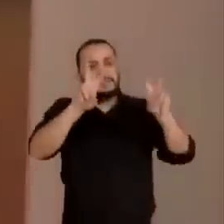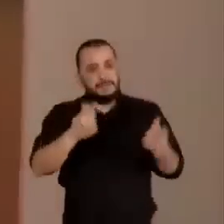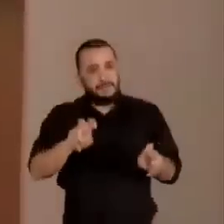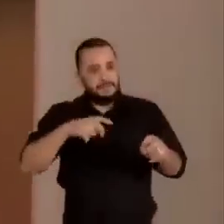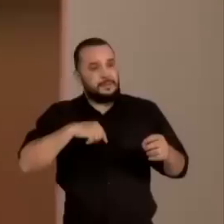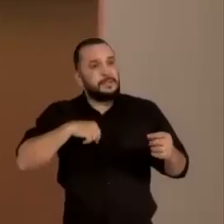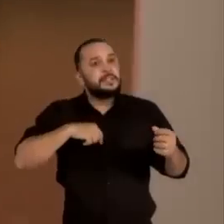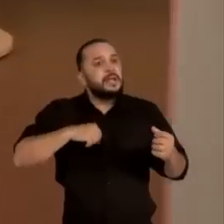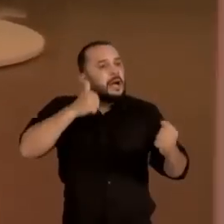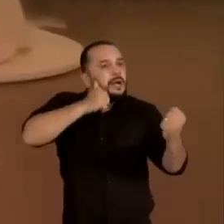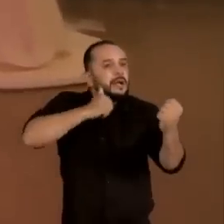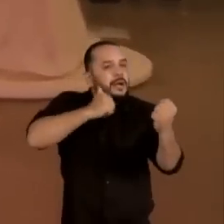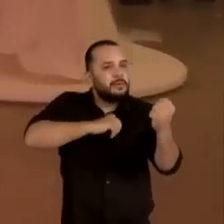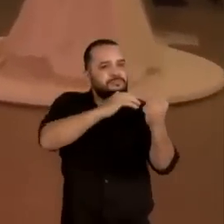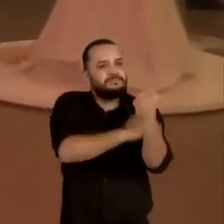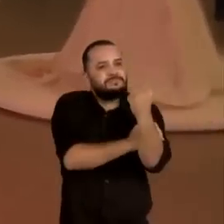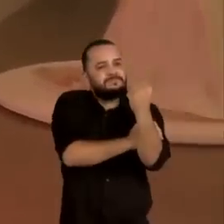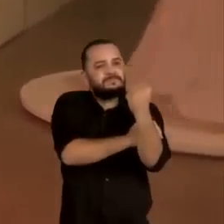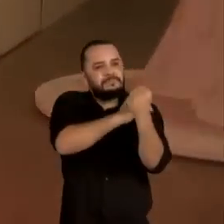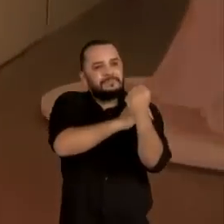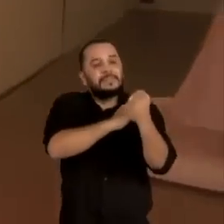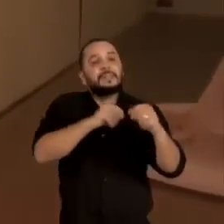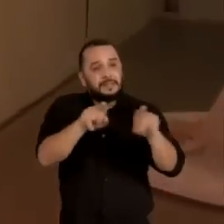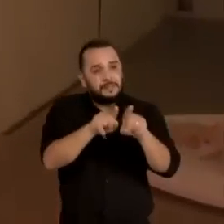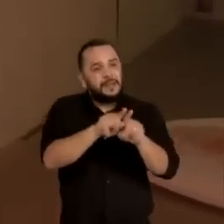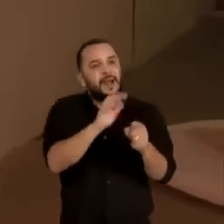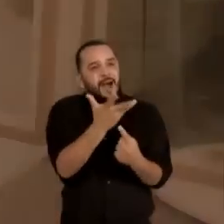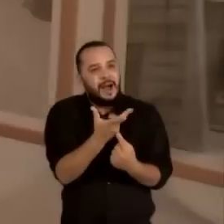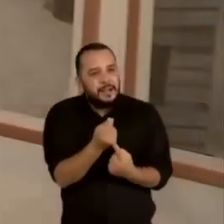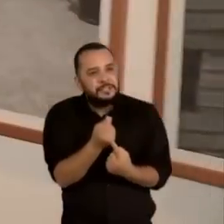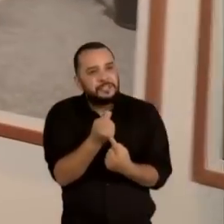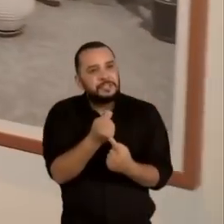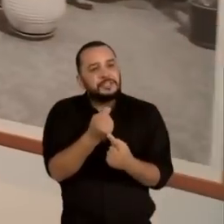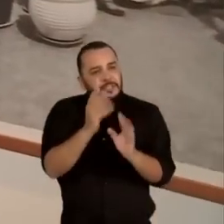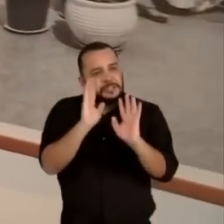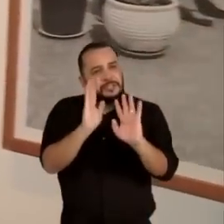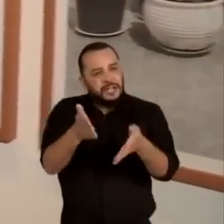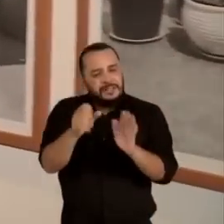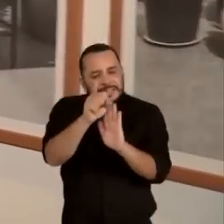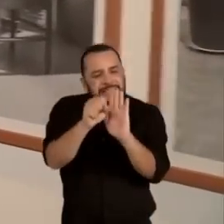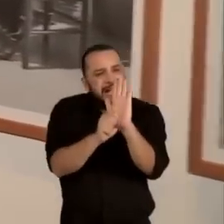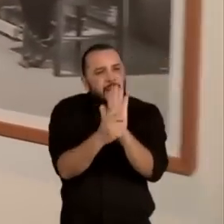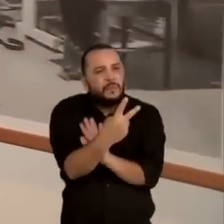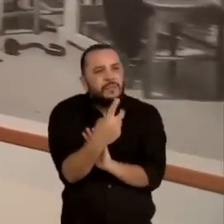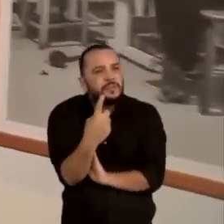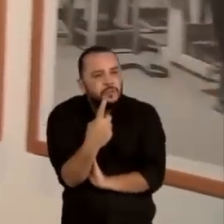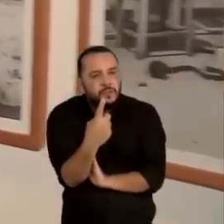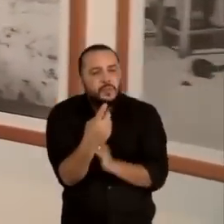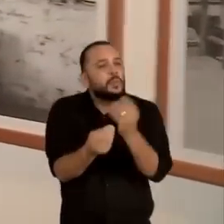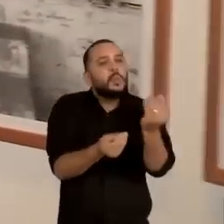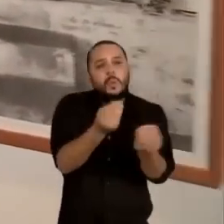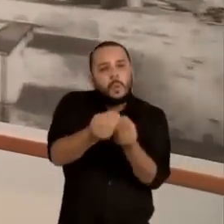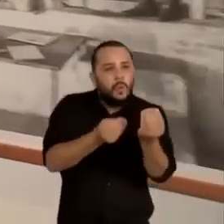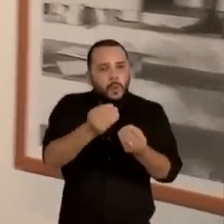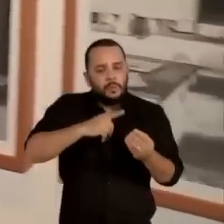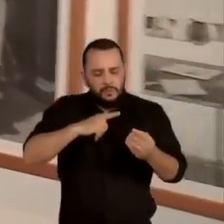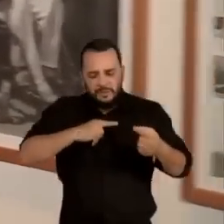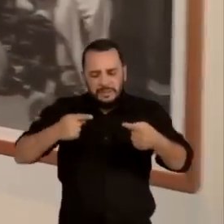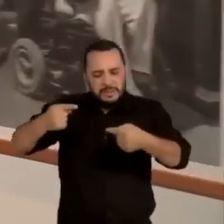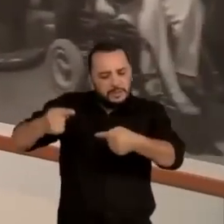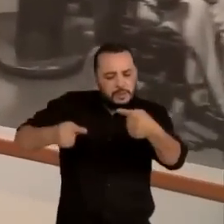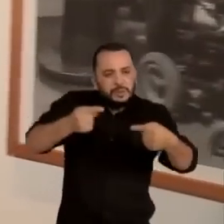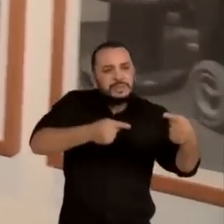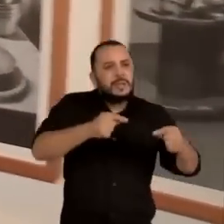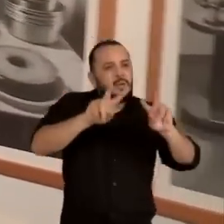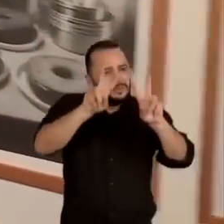arte dentro de uma perspectiva do século XXI, ou seja, sair também das discussões que sempre se tem